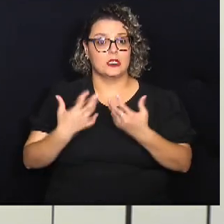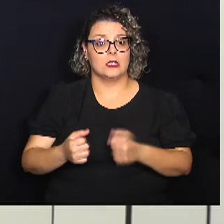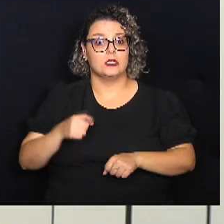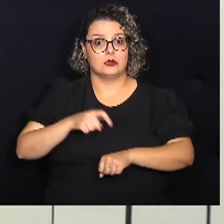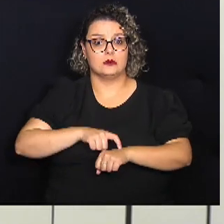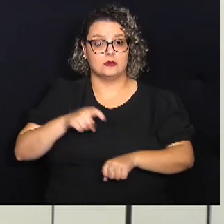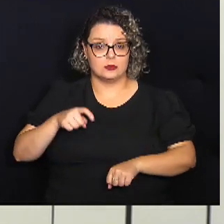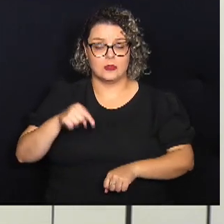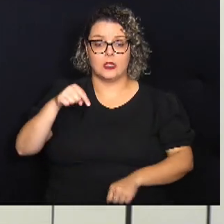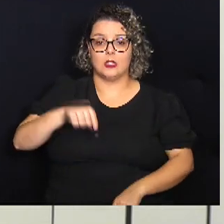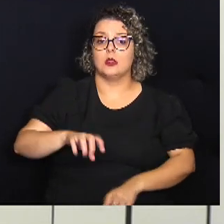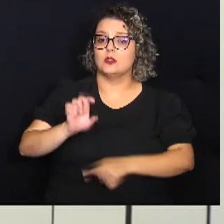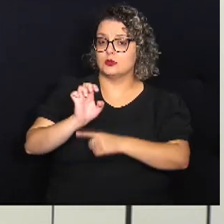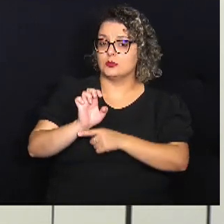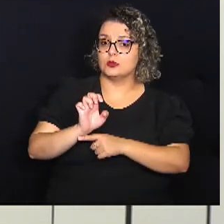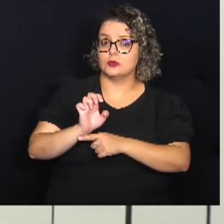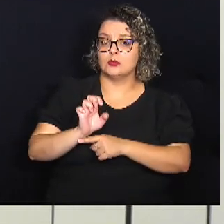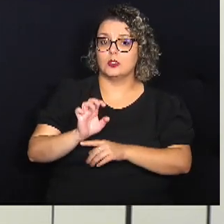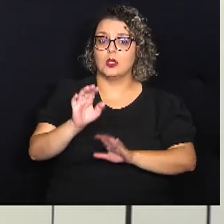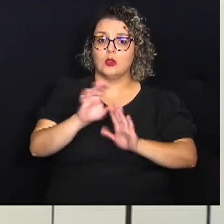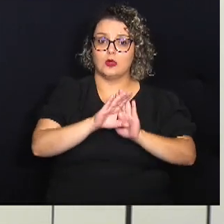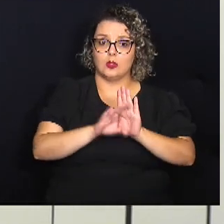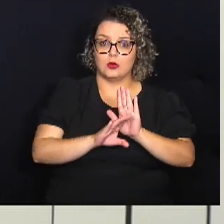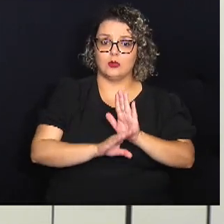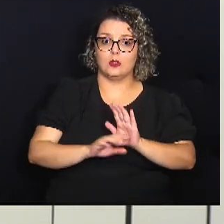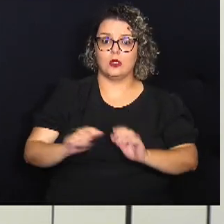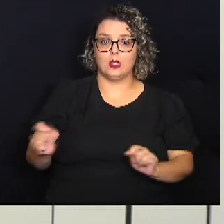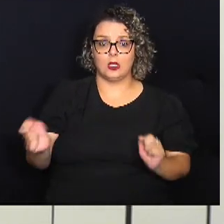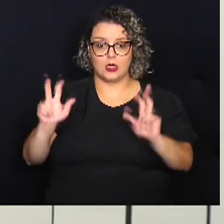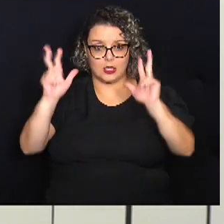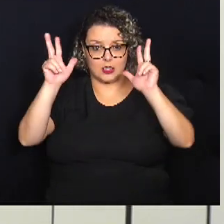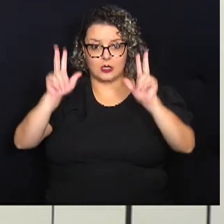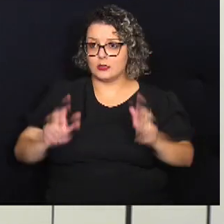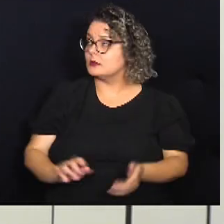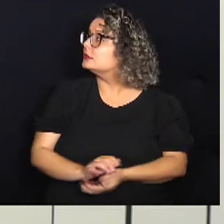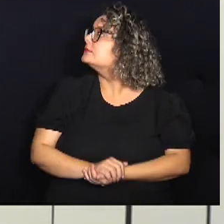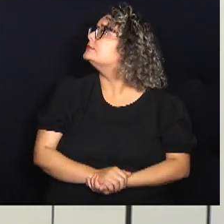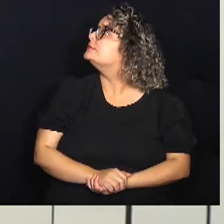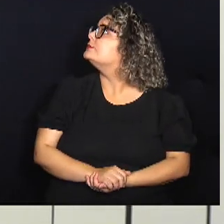aqui do nosso estado ao programa Alerta Amber.